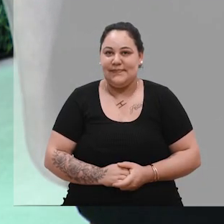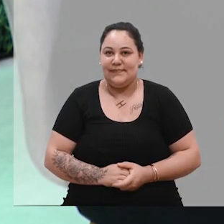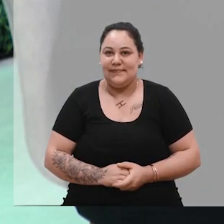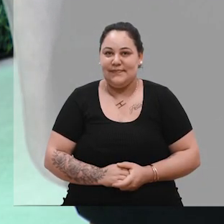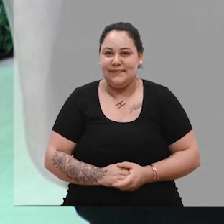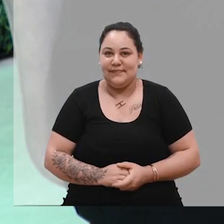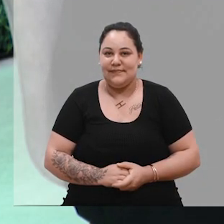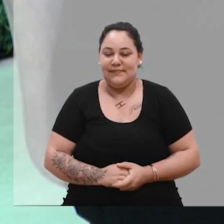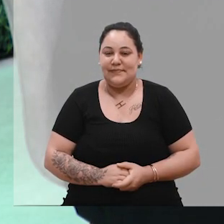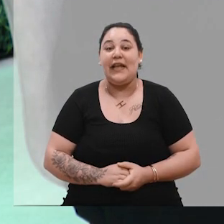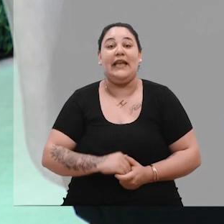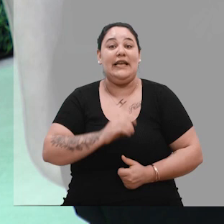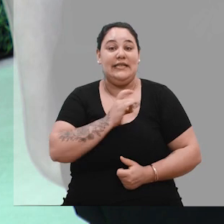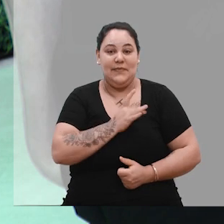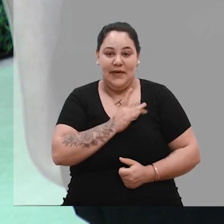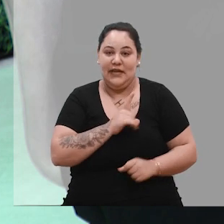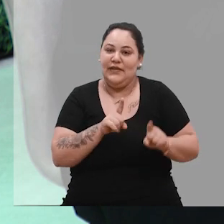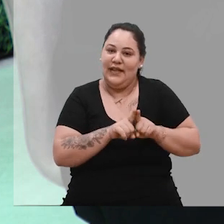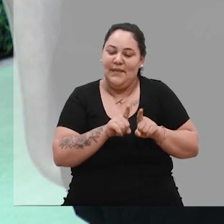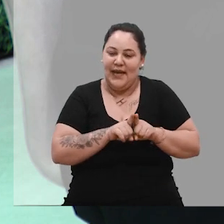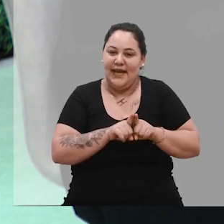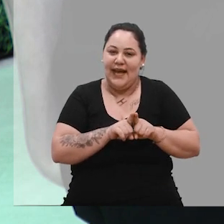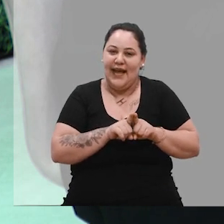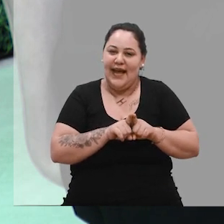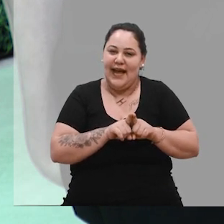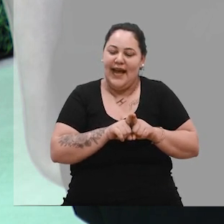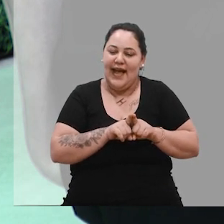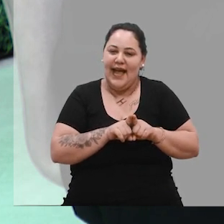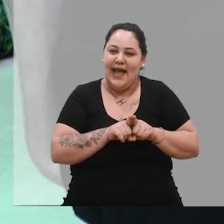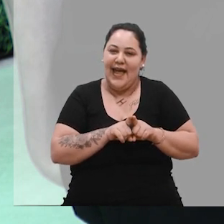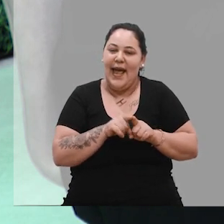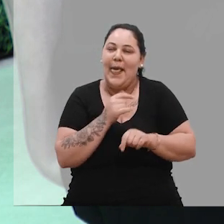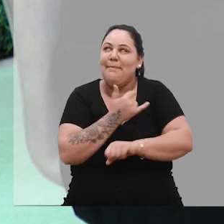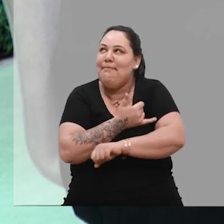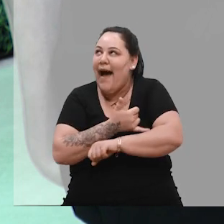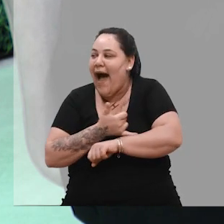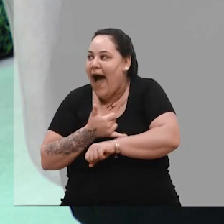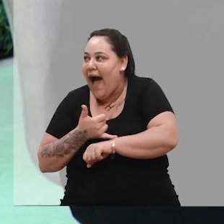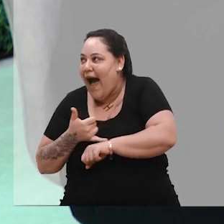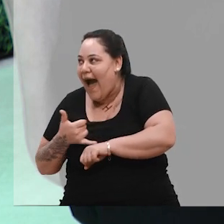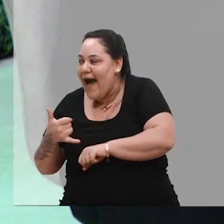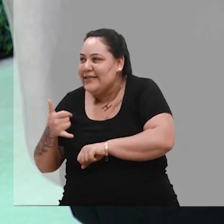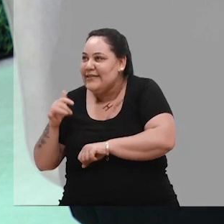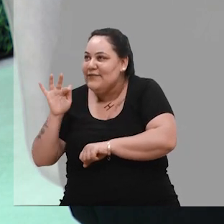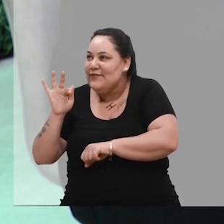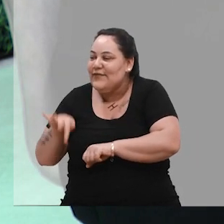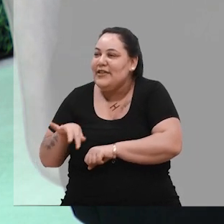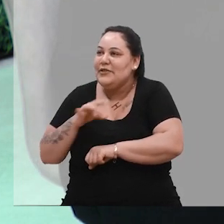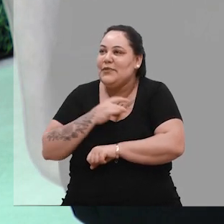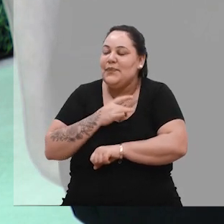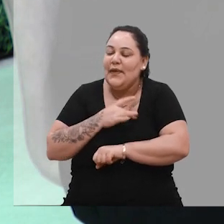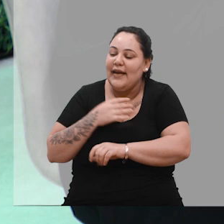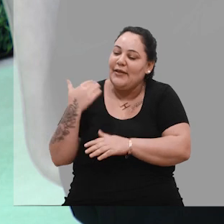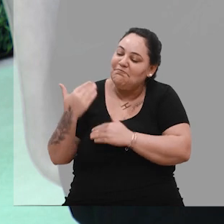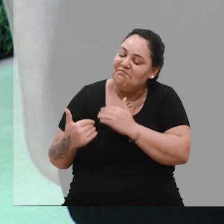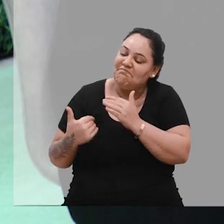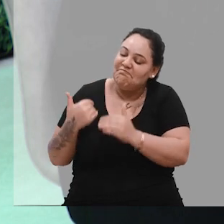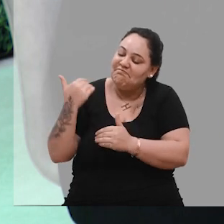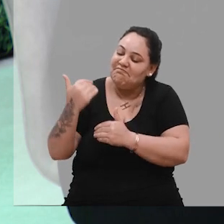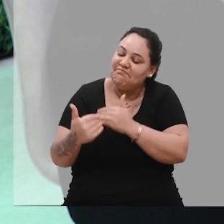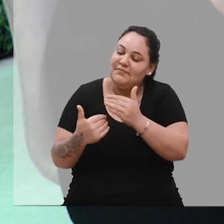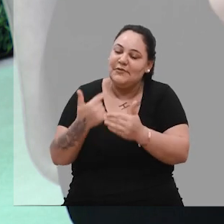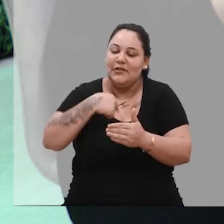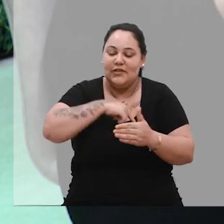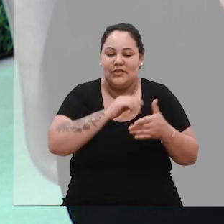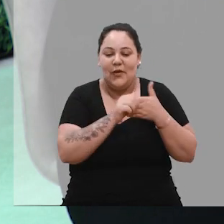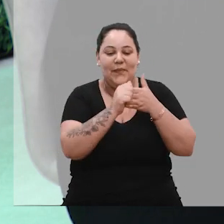E esse medo, ele vai passando ao longo dessa maternidade? A gente acompanha muitas mães que contam, meu